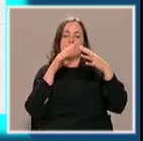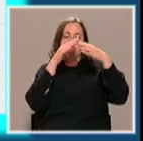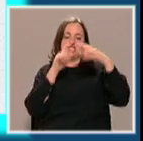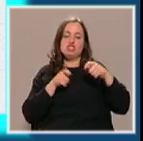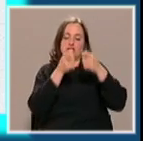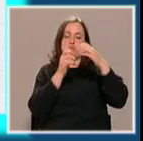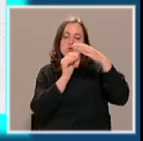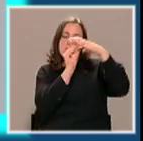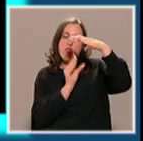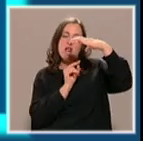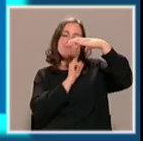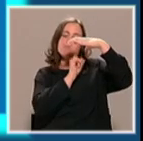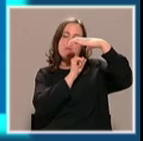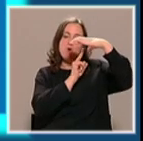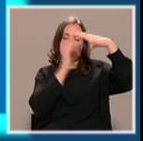hipotálamo-hipófise.